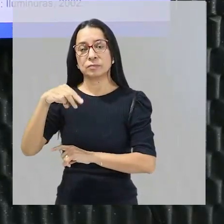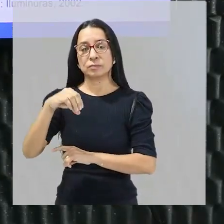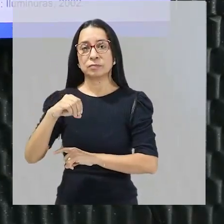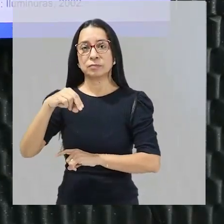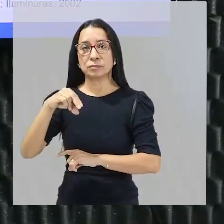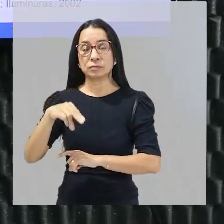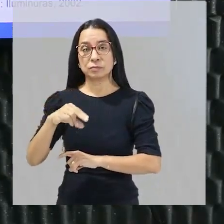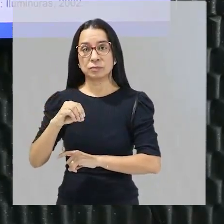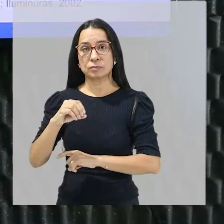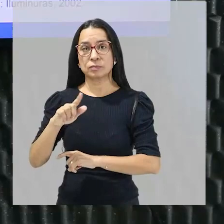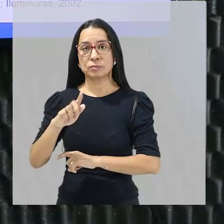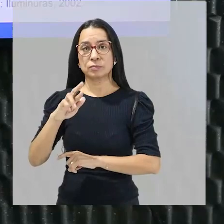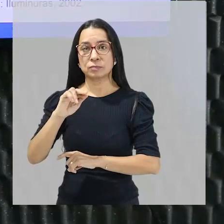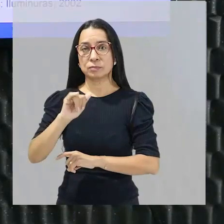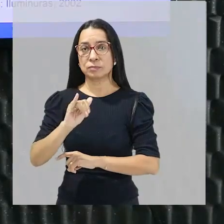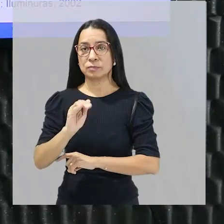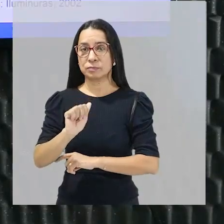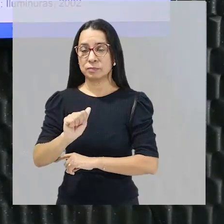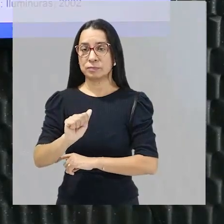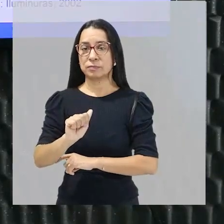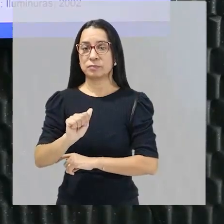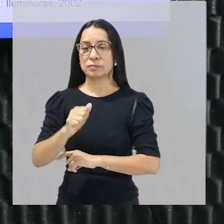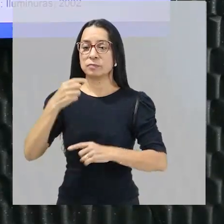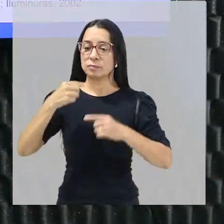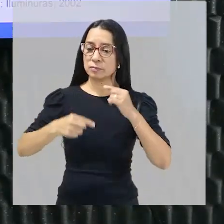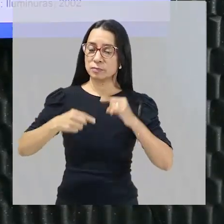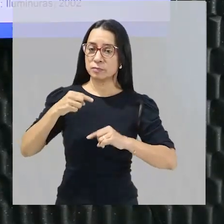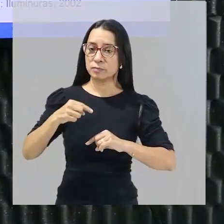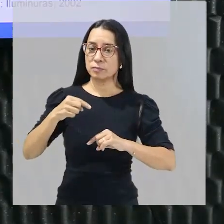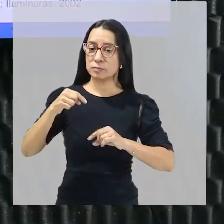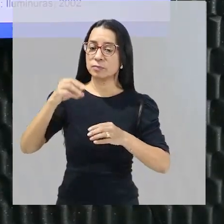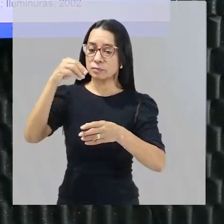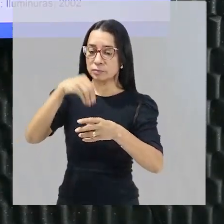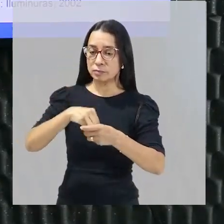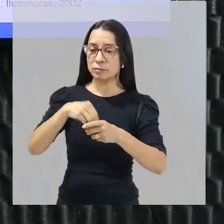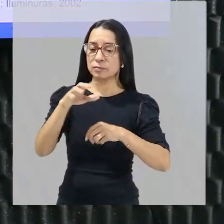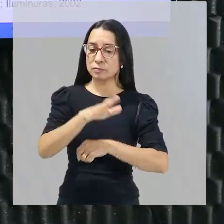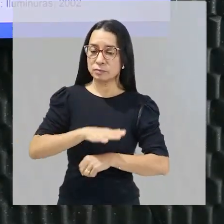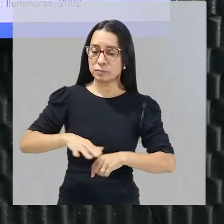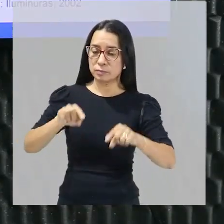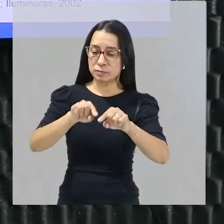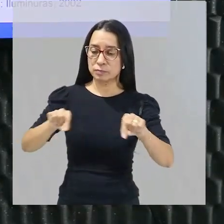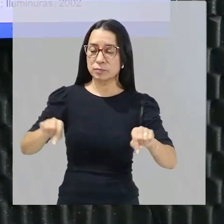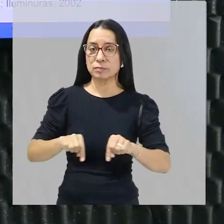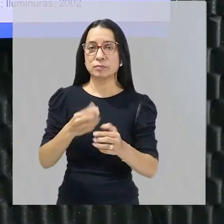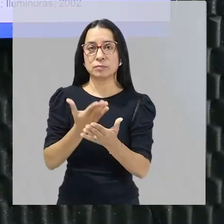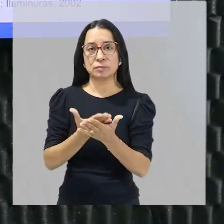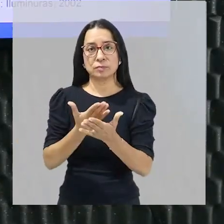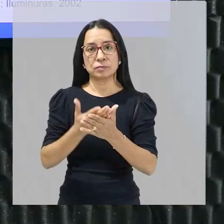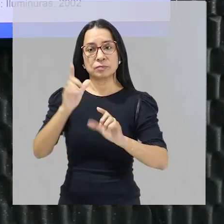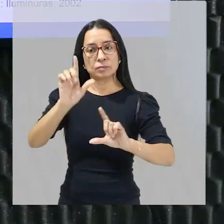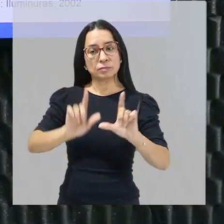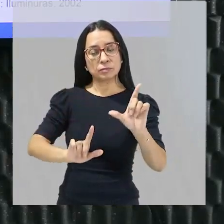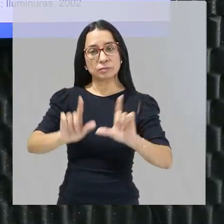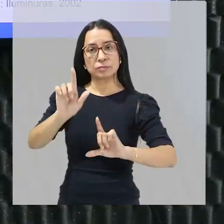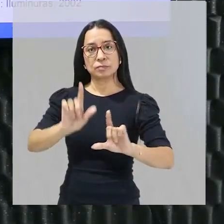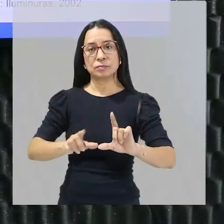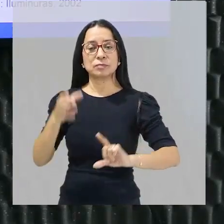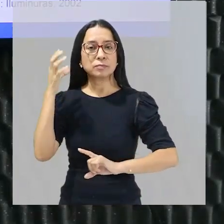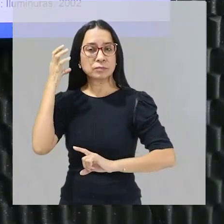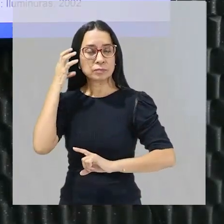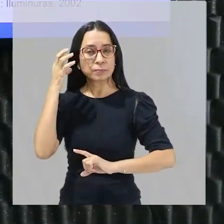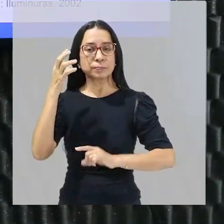monografias, as discussões dentro de sala de aula da universidade, fora da universidade, em televisão,